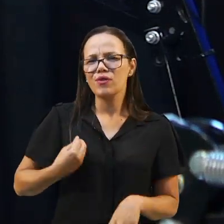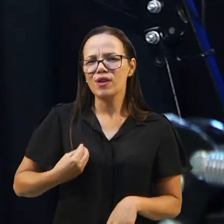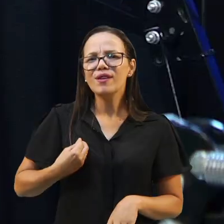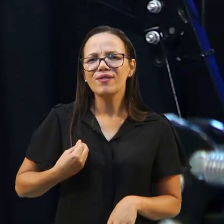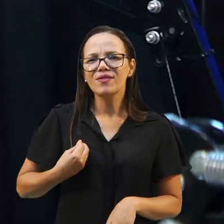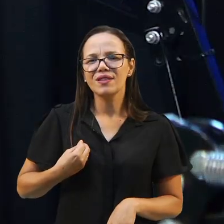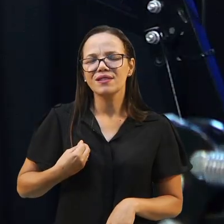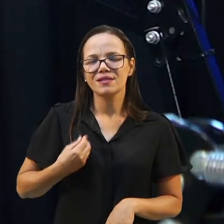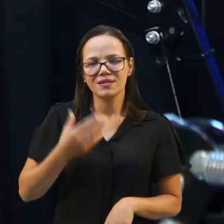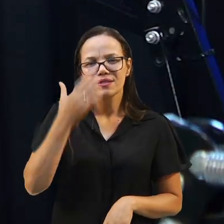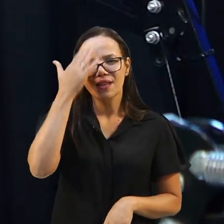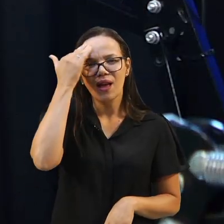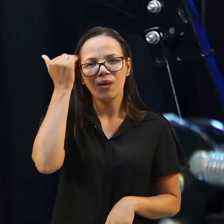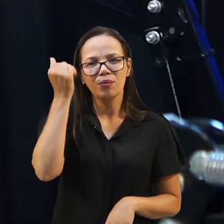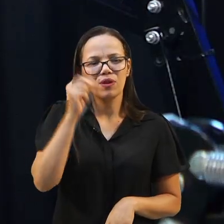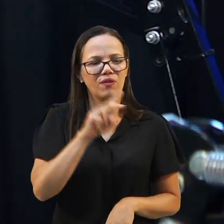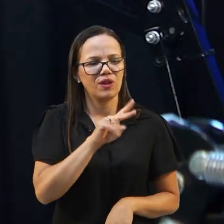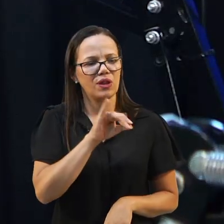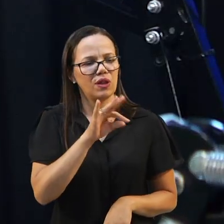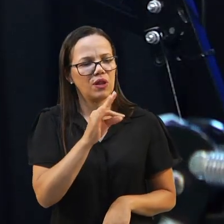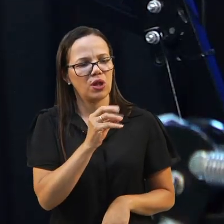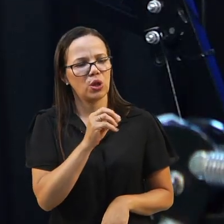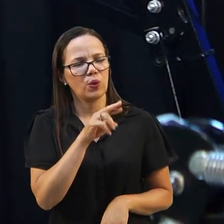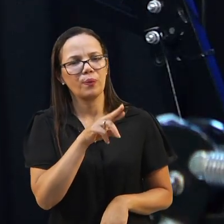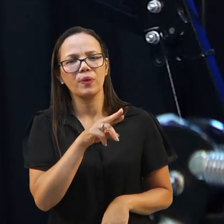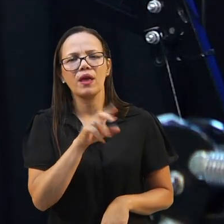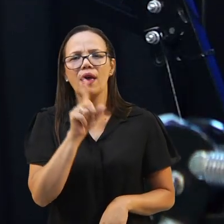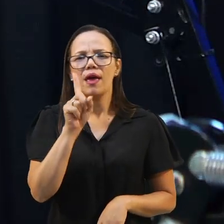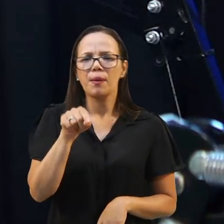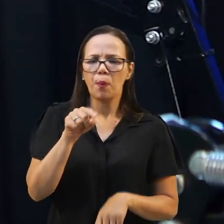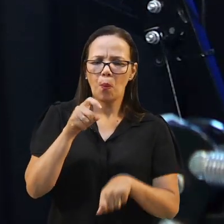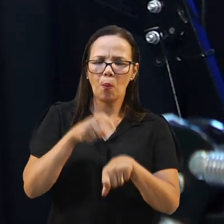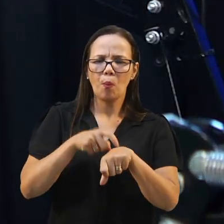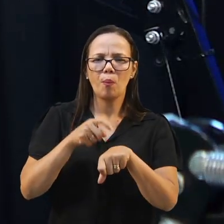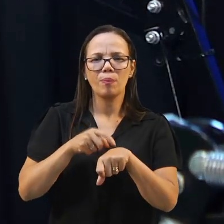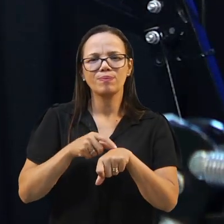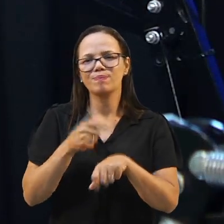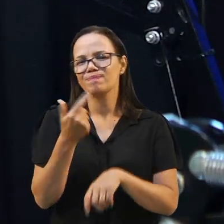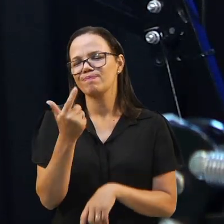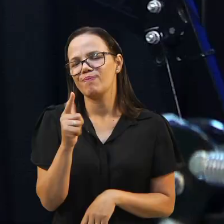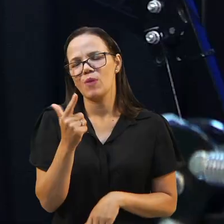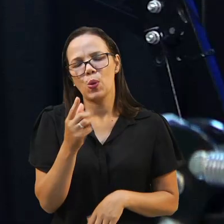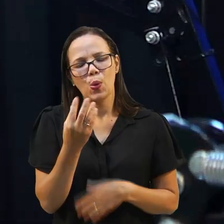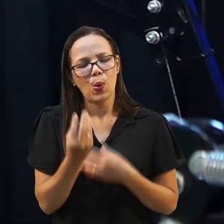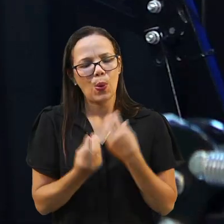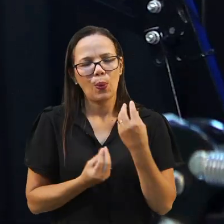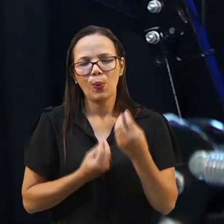Hugo? Então é um momento que não tem